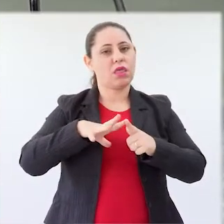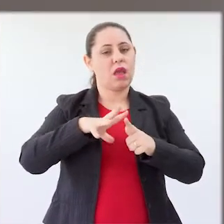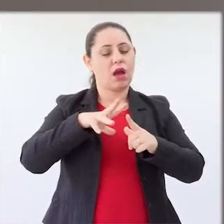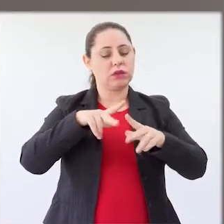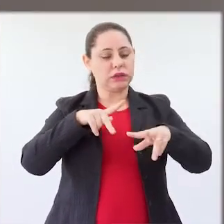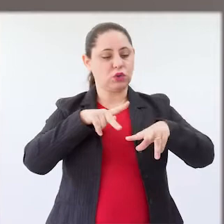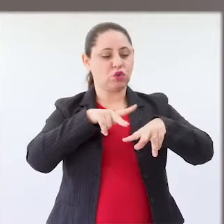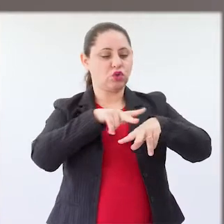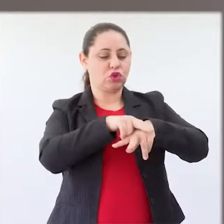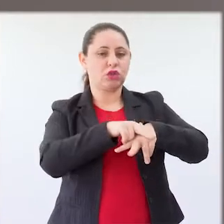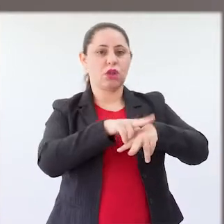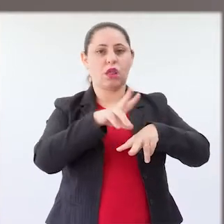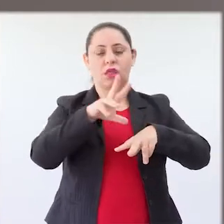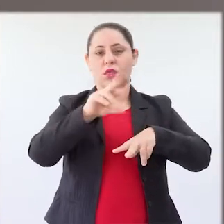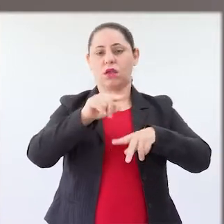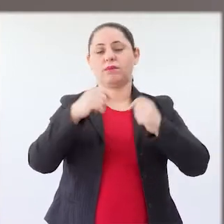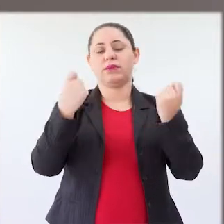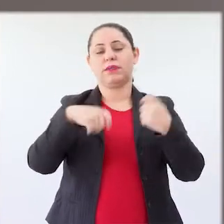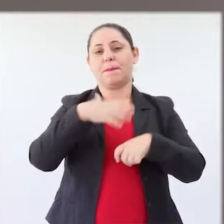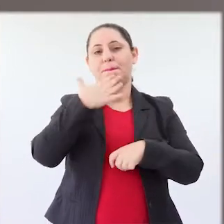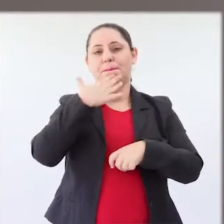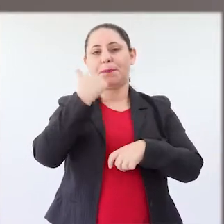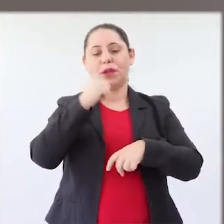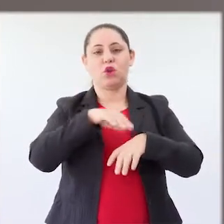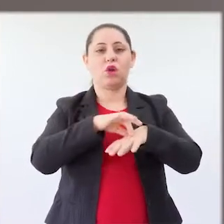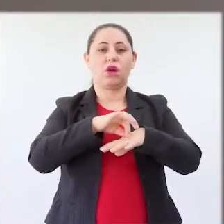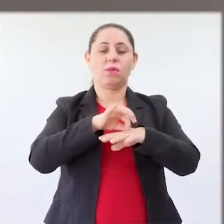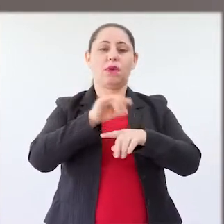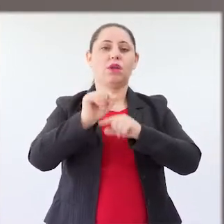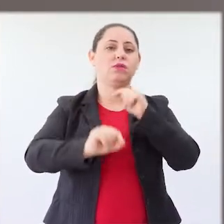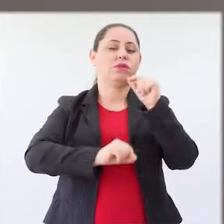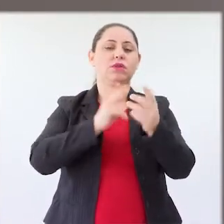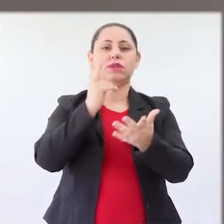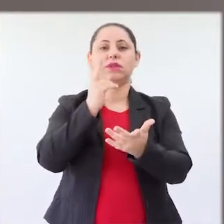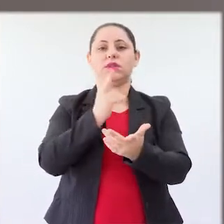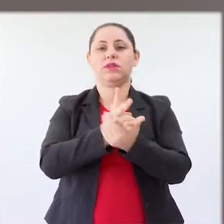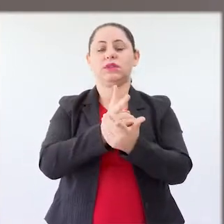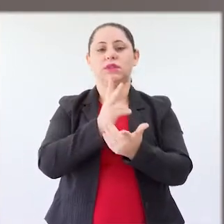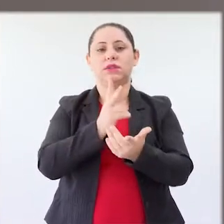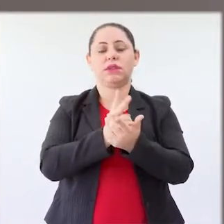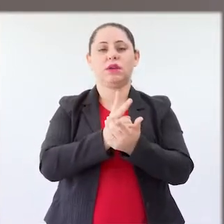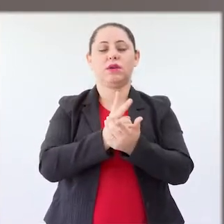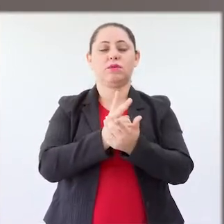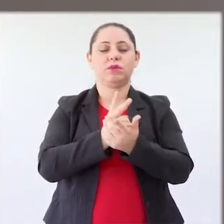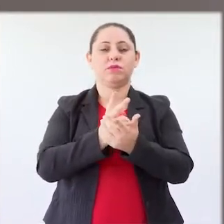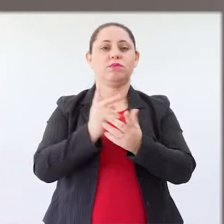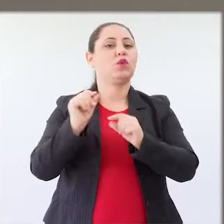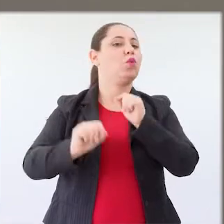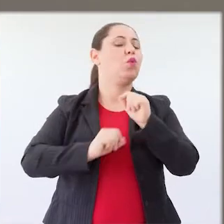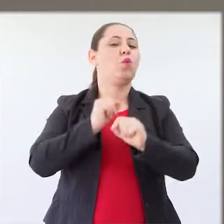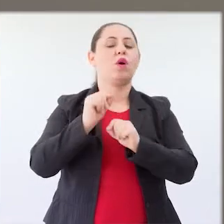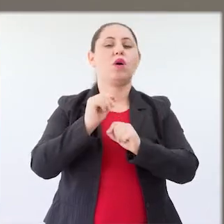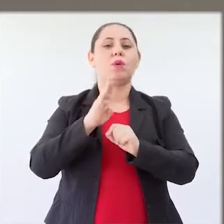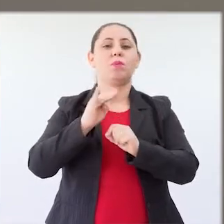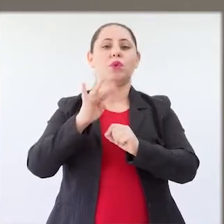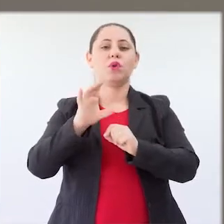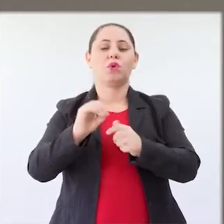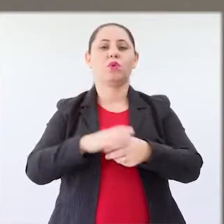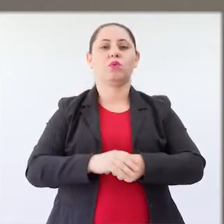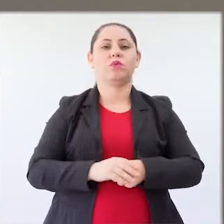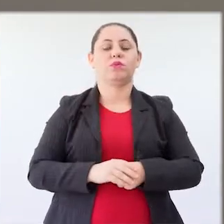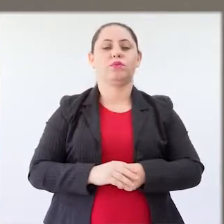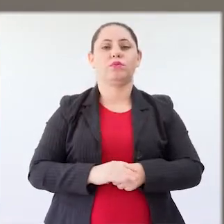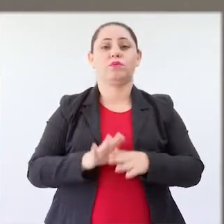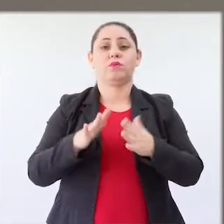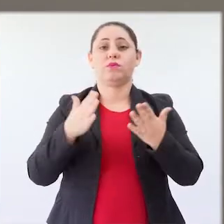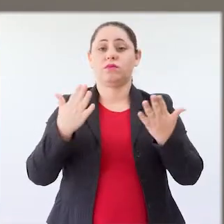a pele, então precisa melhorar a qualidade da pele. Aí a gente entra sempre com os bioestimuladores. Quais os procedimentos